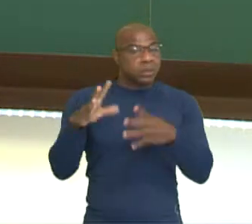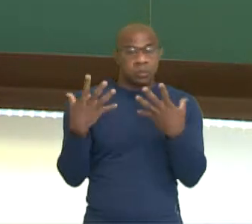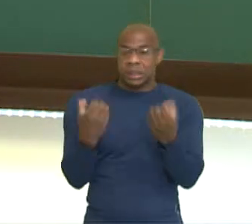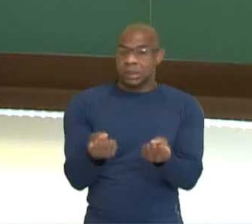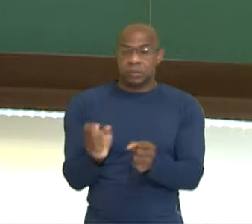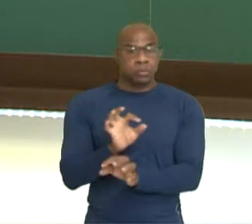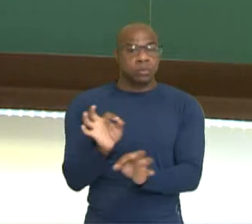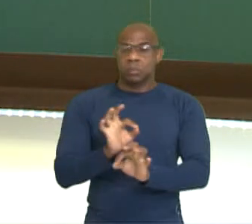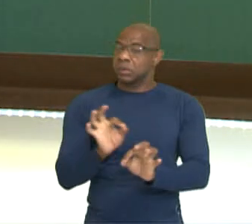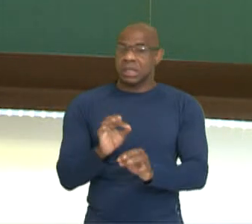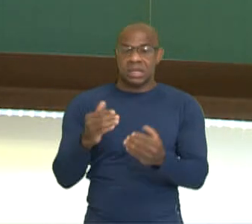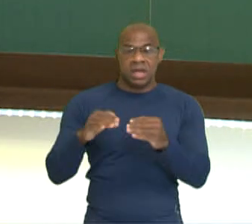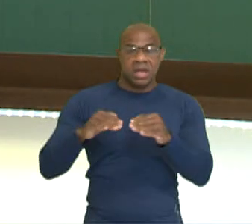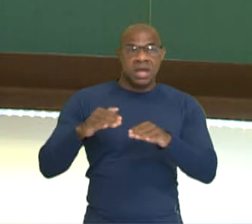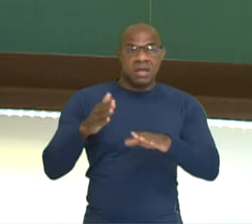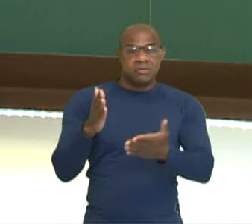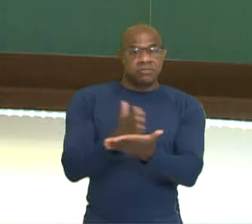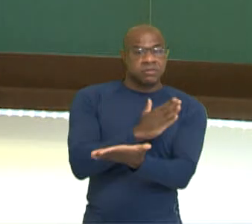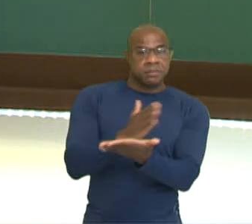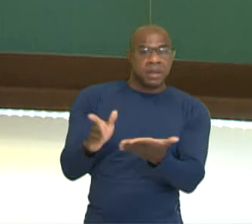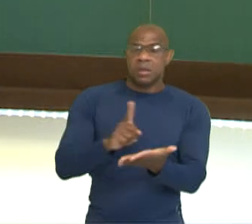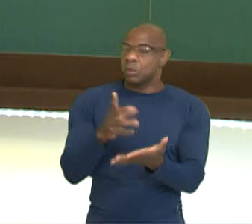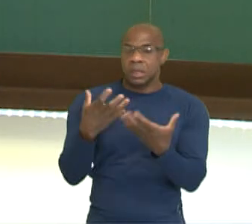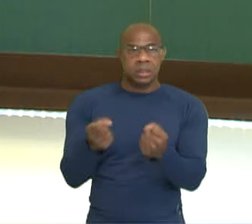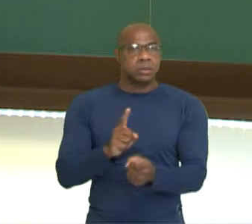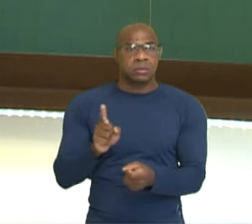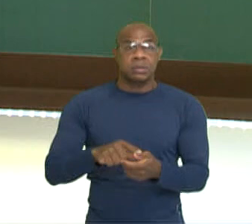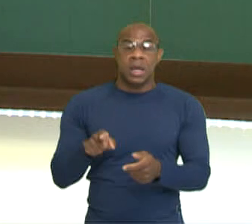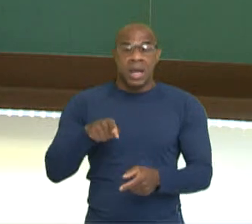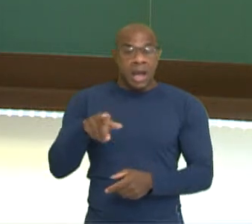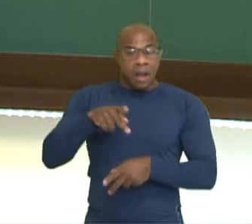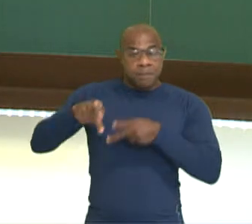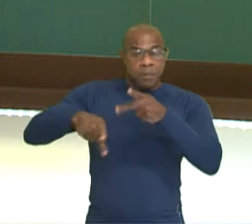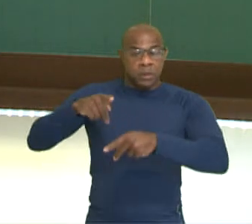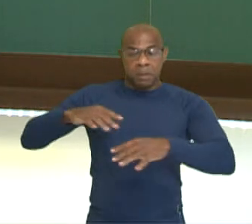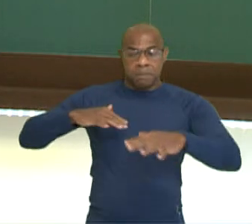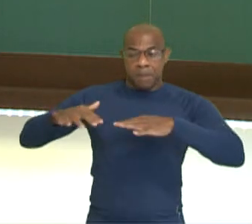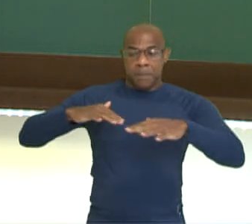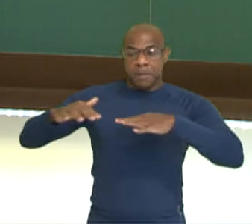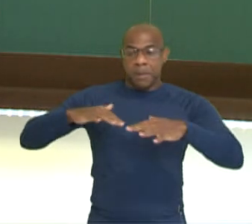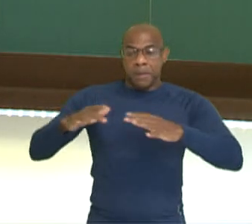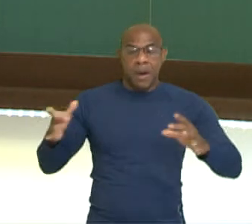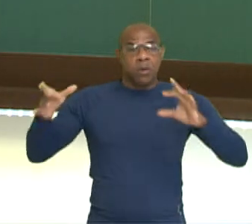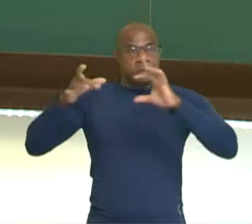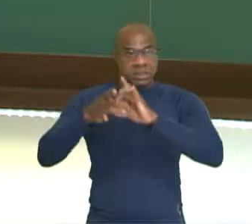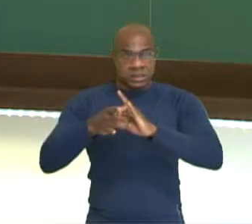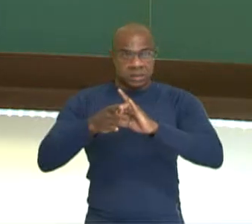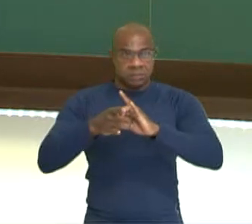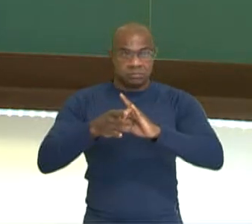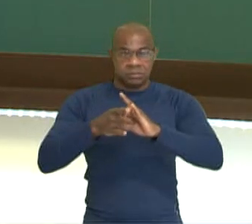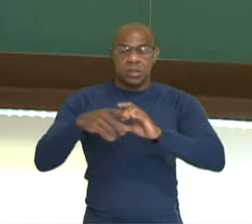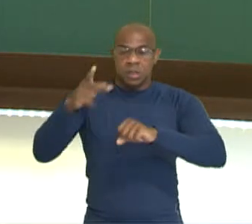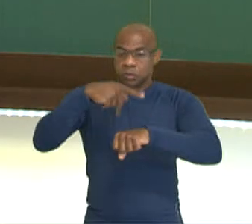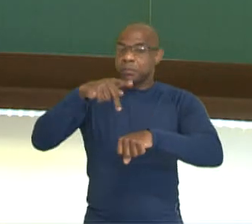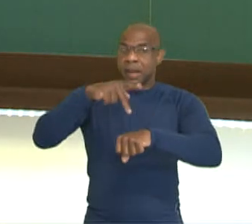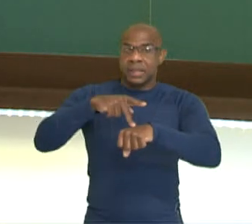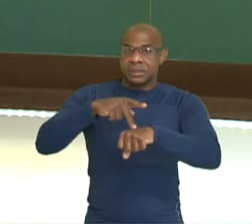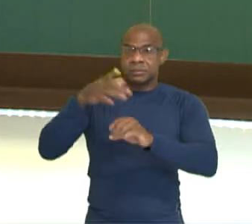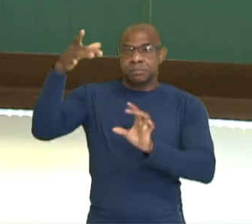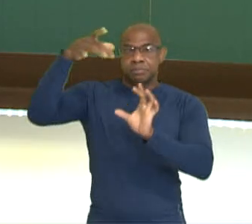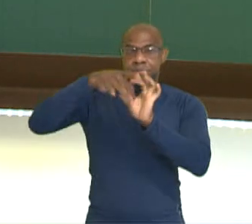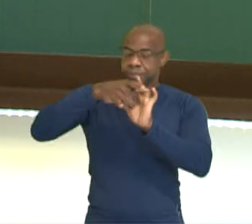a população movimentou um movimento nacionalista para a união novamente do país em termos